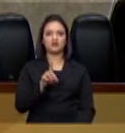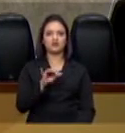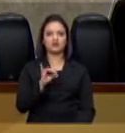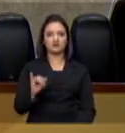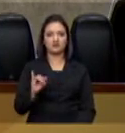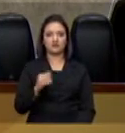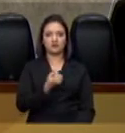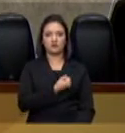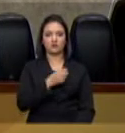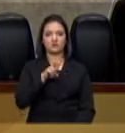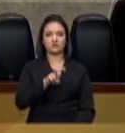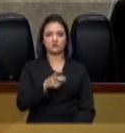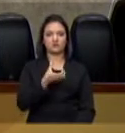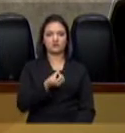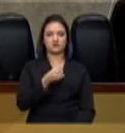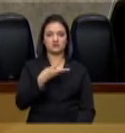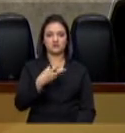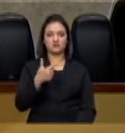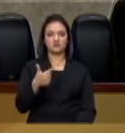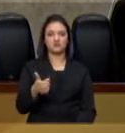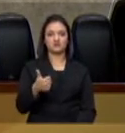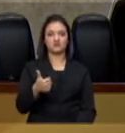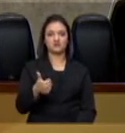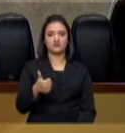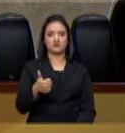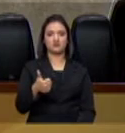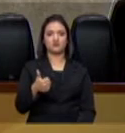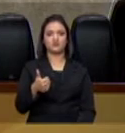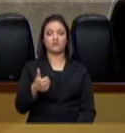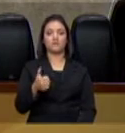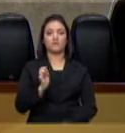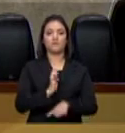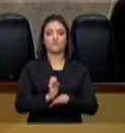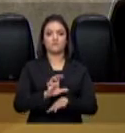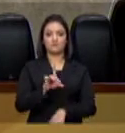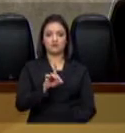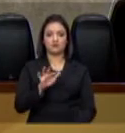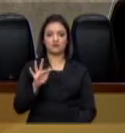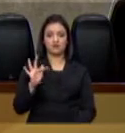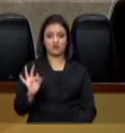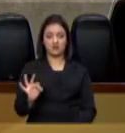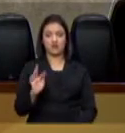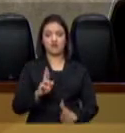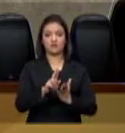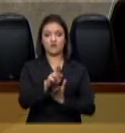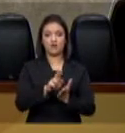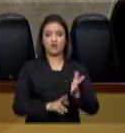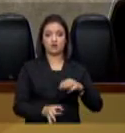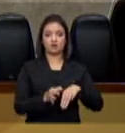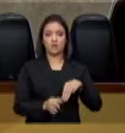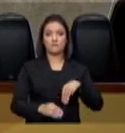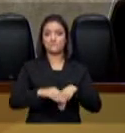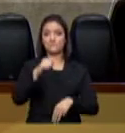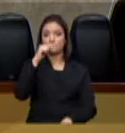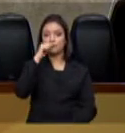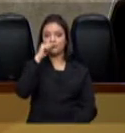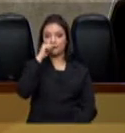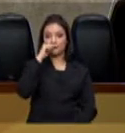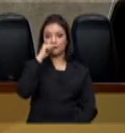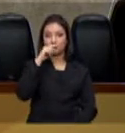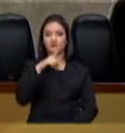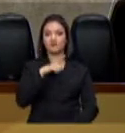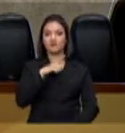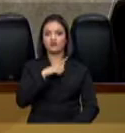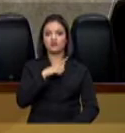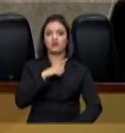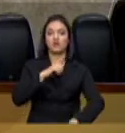inconstitucionalidade 5.631, procedente do Distrito Federal, relator ministro Edson Fachin, requerente da Associação Brasileira